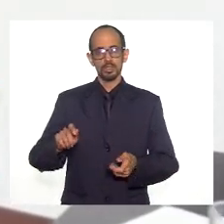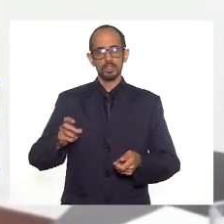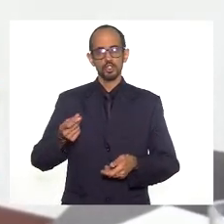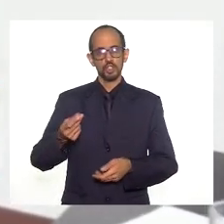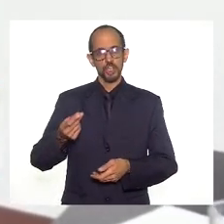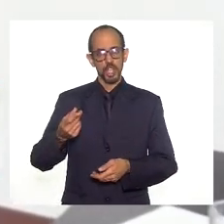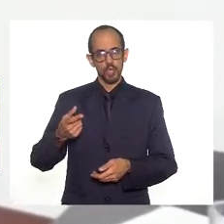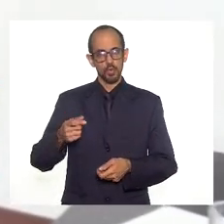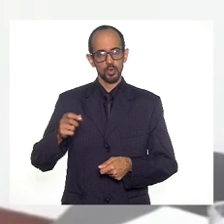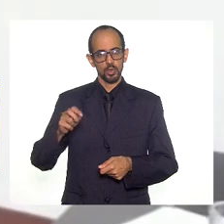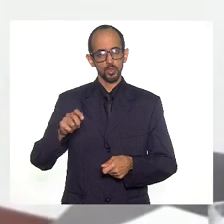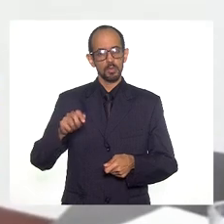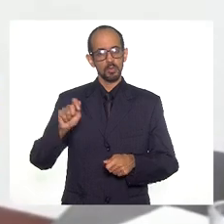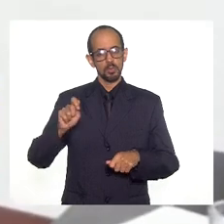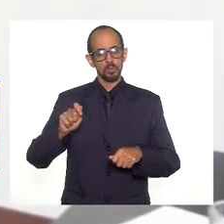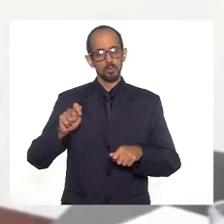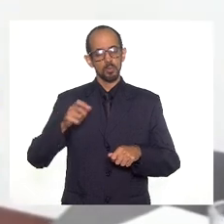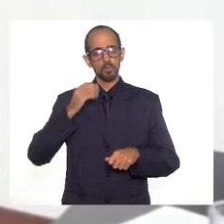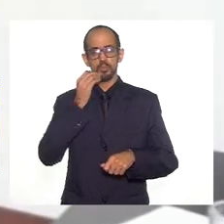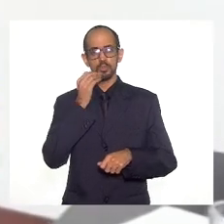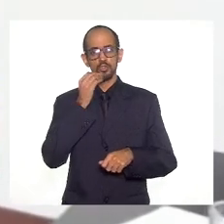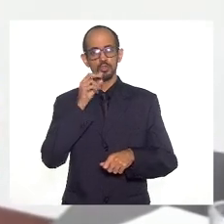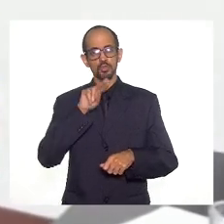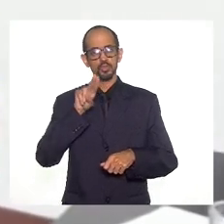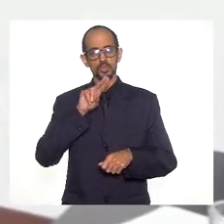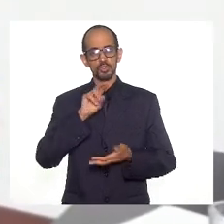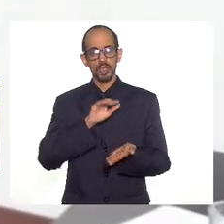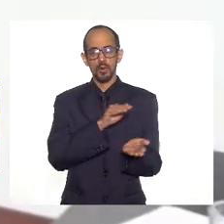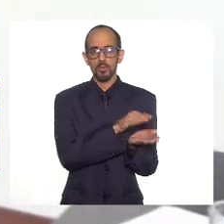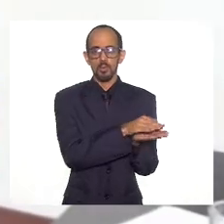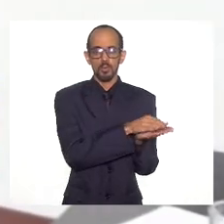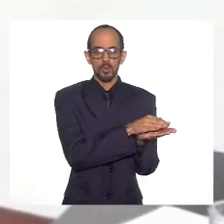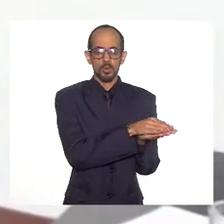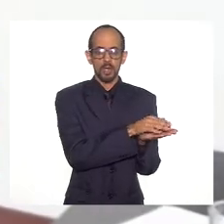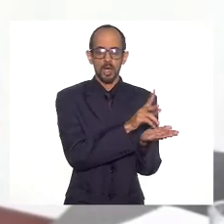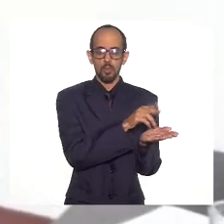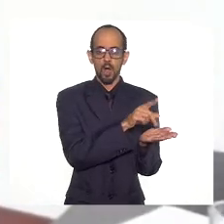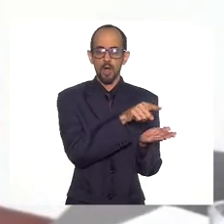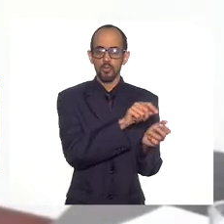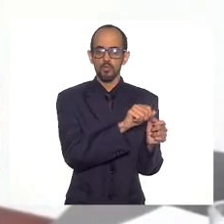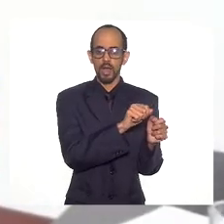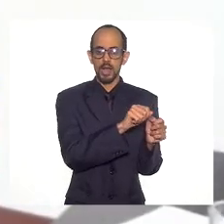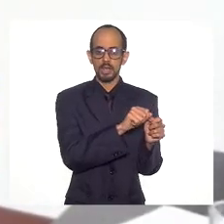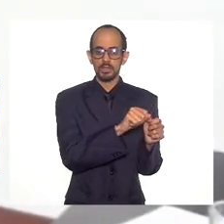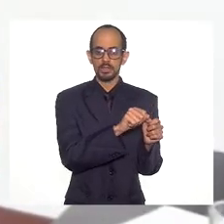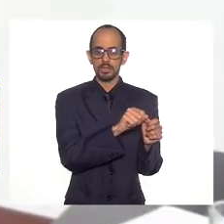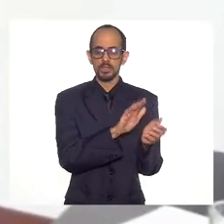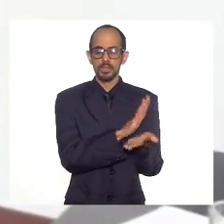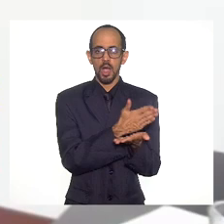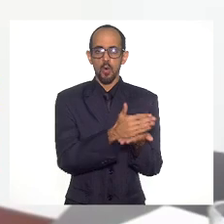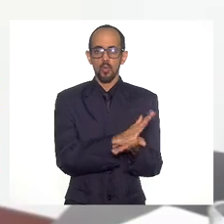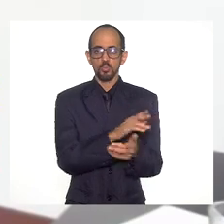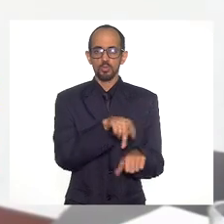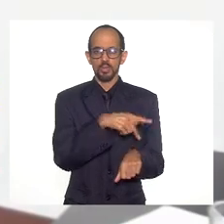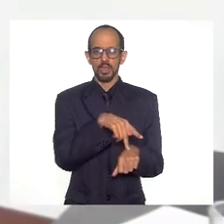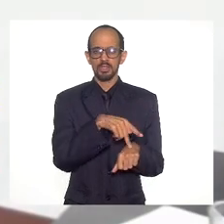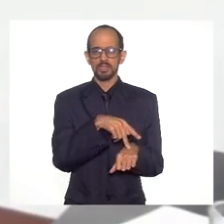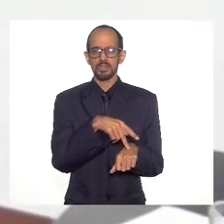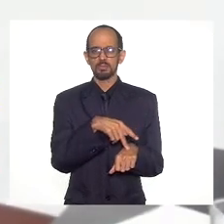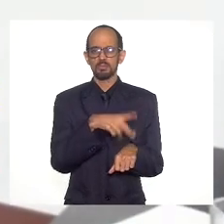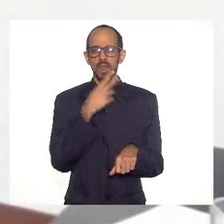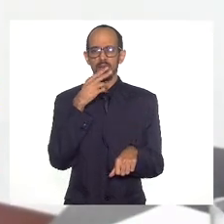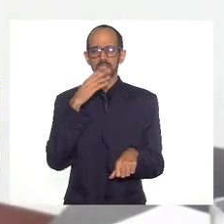uma poupança, como faz alguns países nórdicos. O fundo da Noruega, se não me engano,